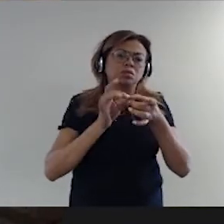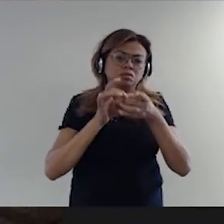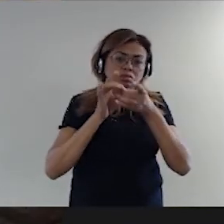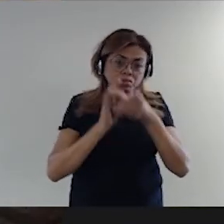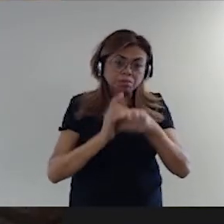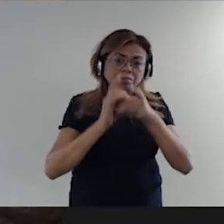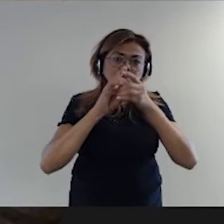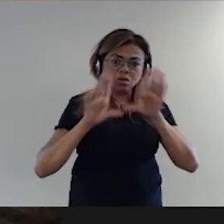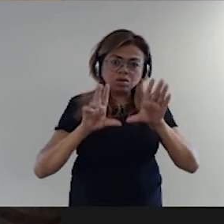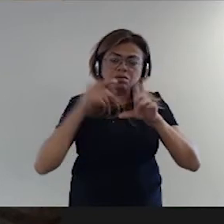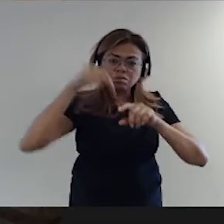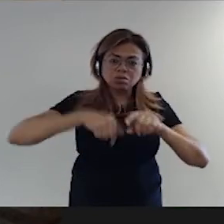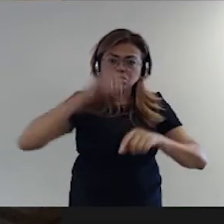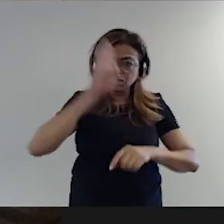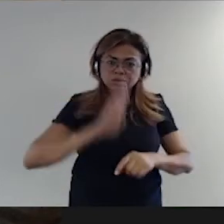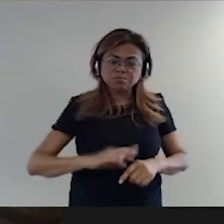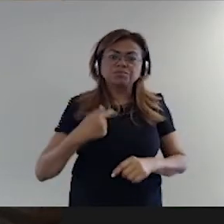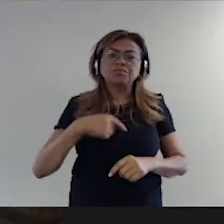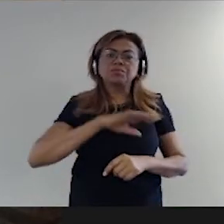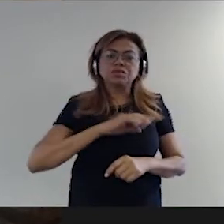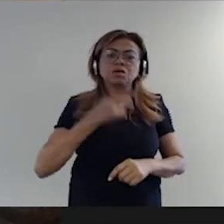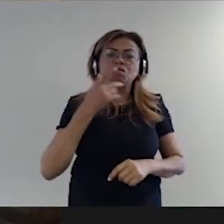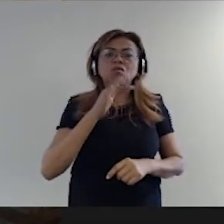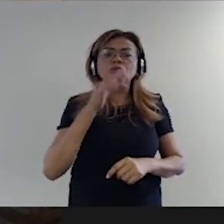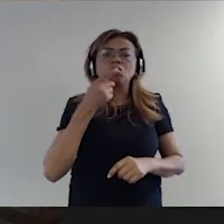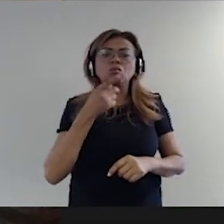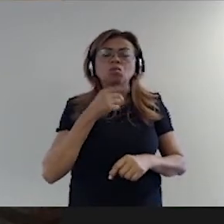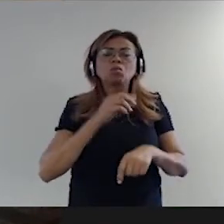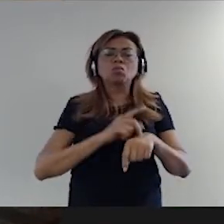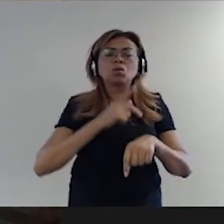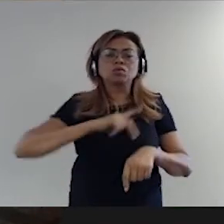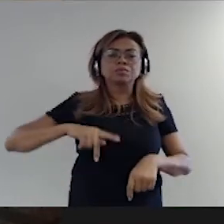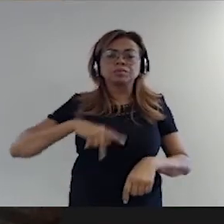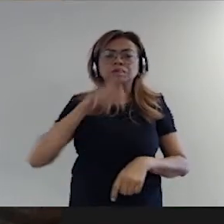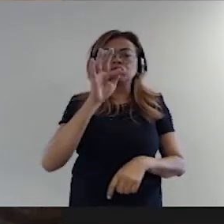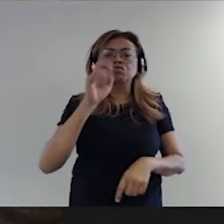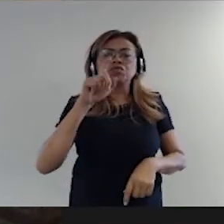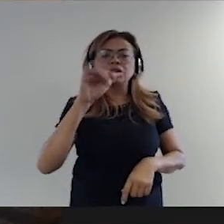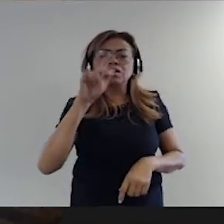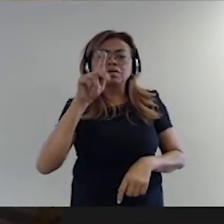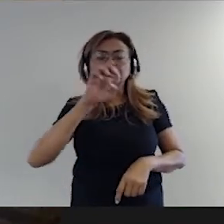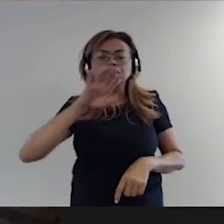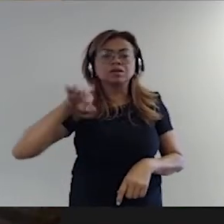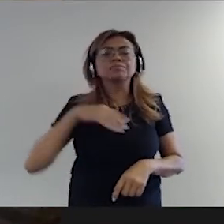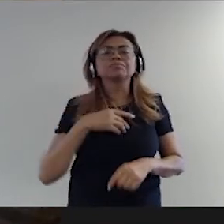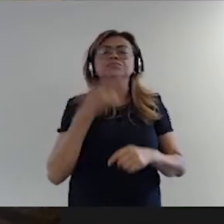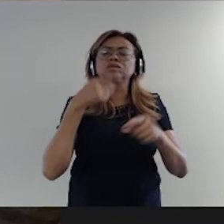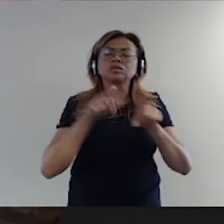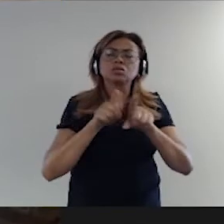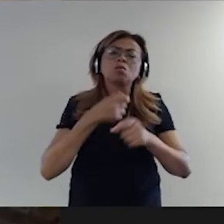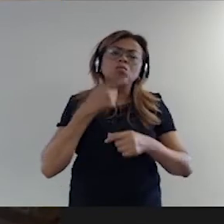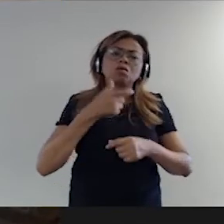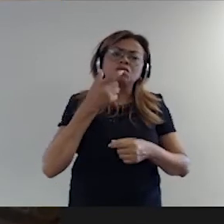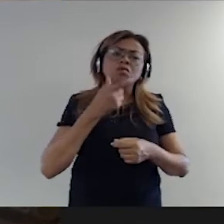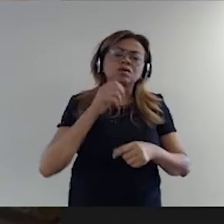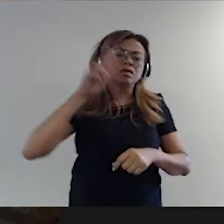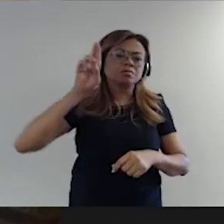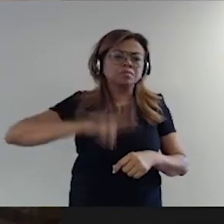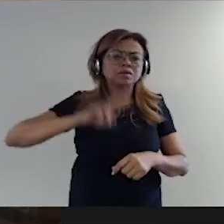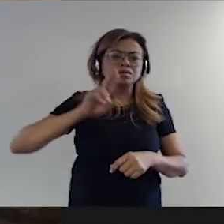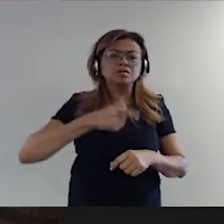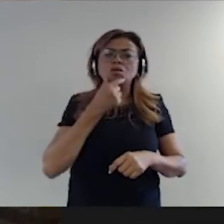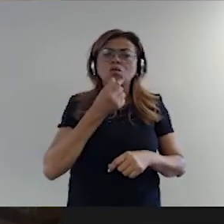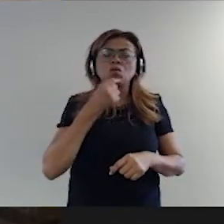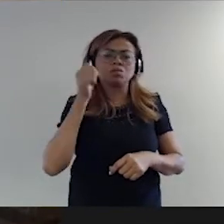nome única e exclusivamente do presidente Felipe Santa Cruz, porque sei que a voz dele representa a voz de milhares de homens e mulheres que